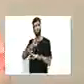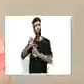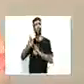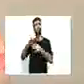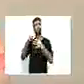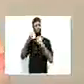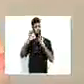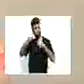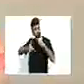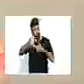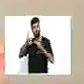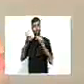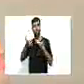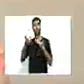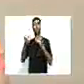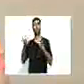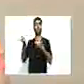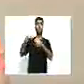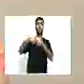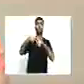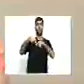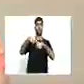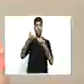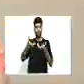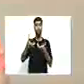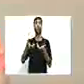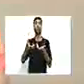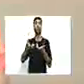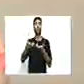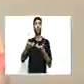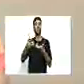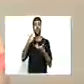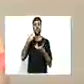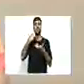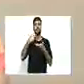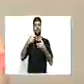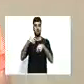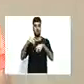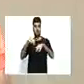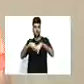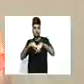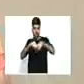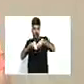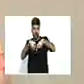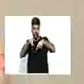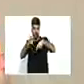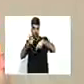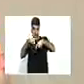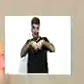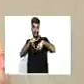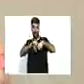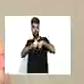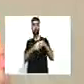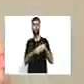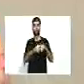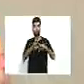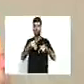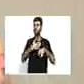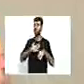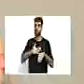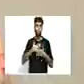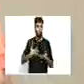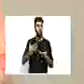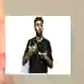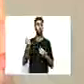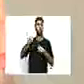camisa e quer voltar pro pedal que eu acho quebrou a perna toda e fala não eu vou voltar para lá eu quero eu gosto de lá e